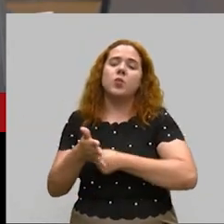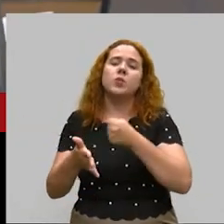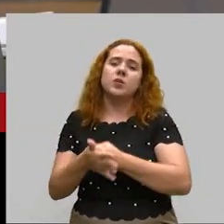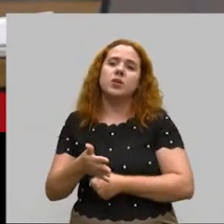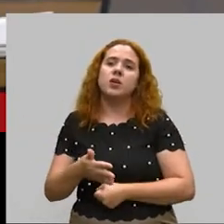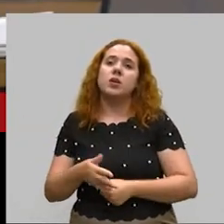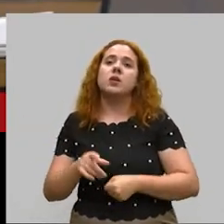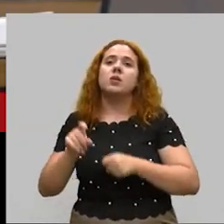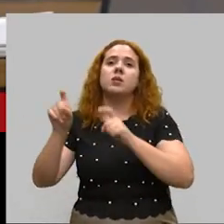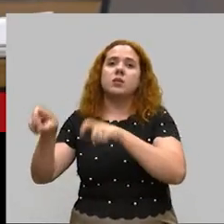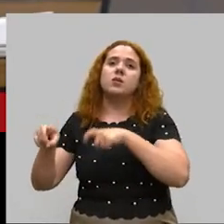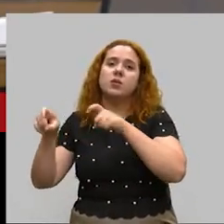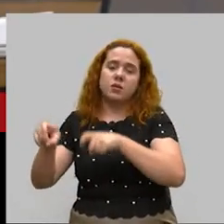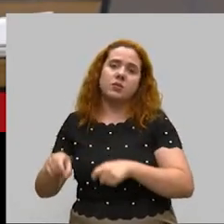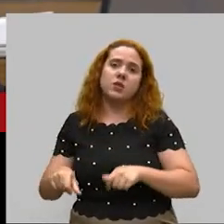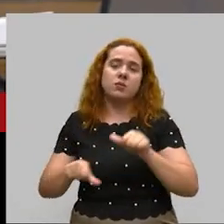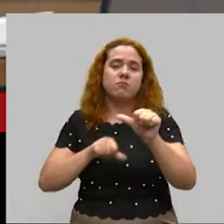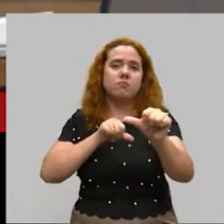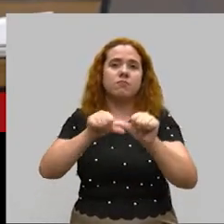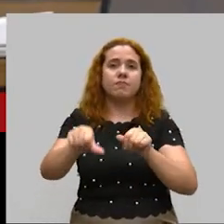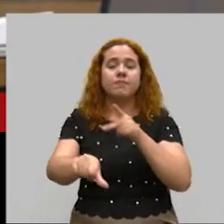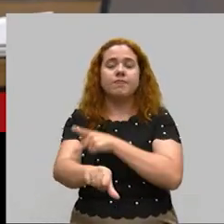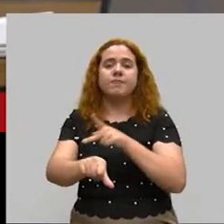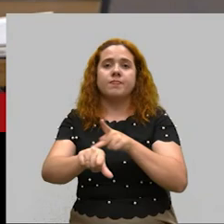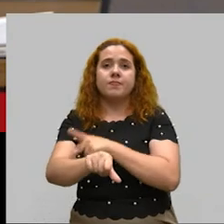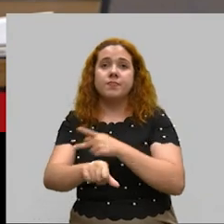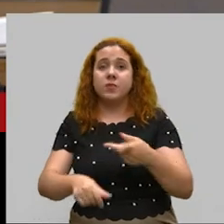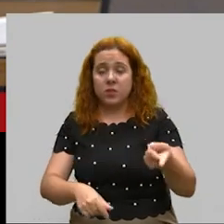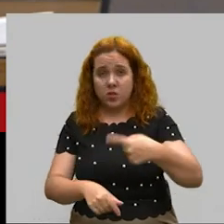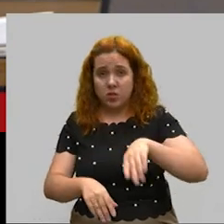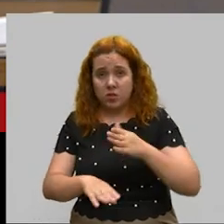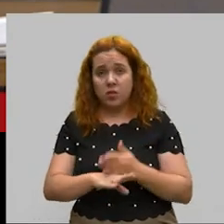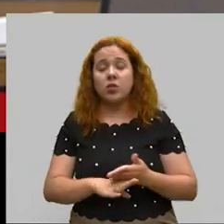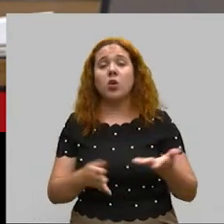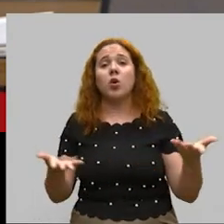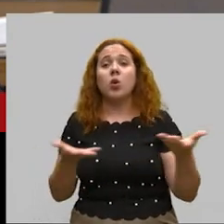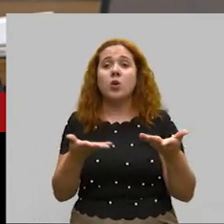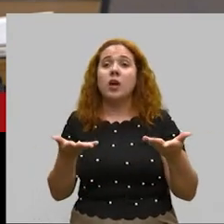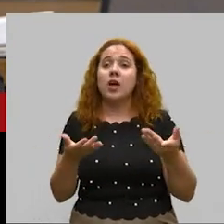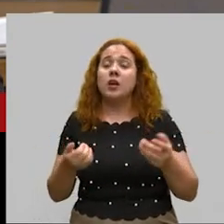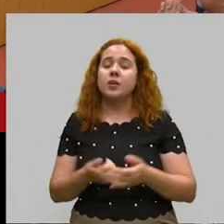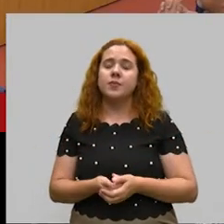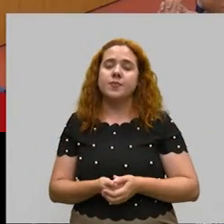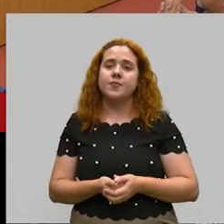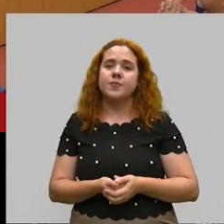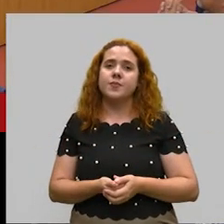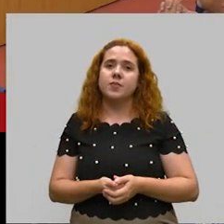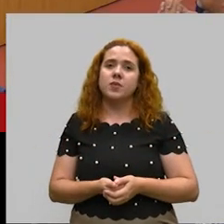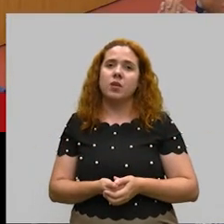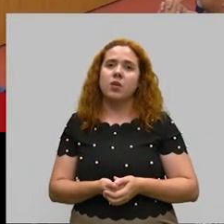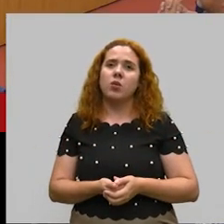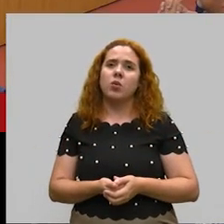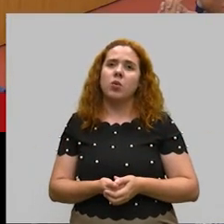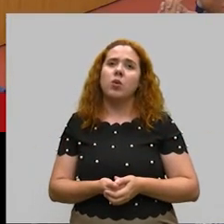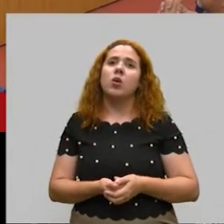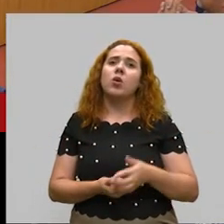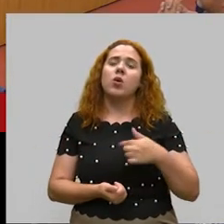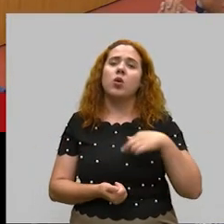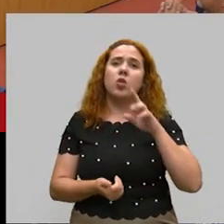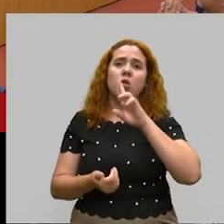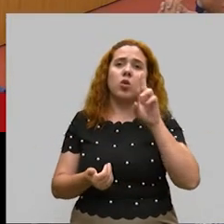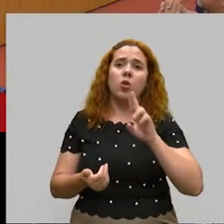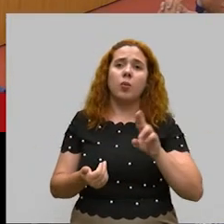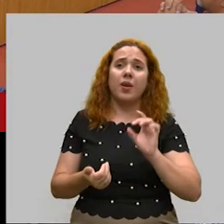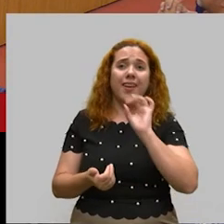e da pedagogia da alternância por isso nós estamos entrando aqui deputada Beatriz com o nome de cada escola